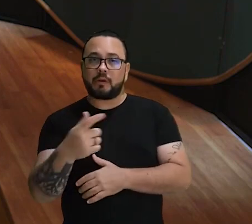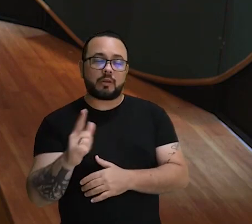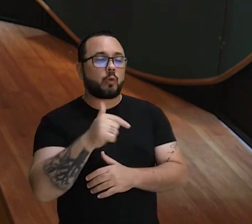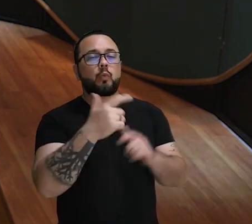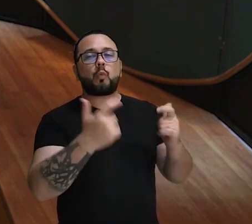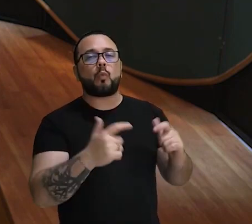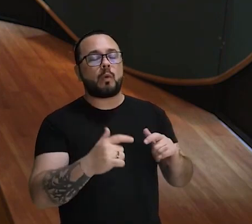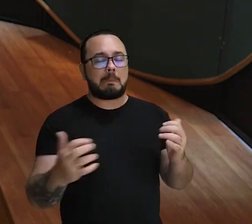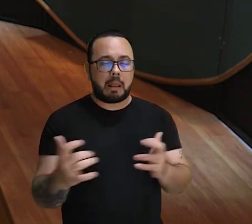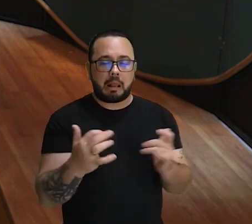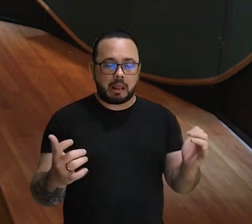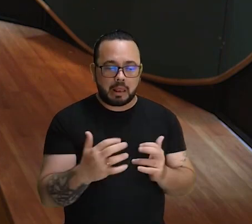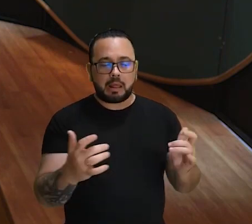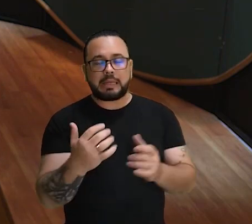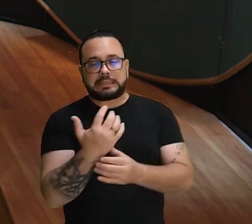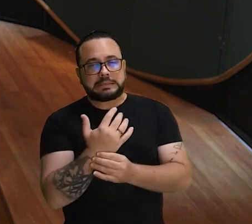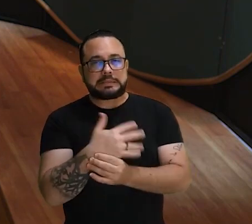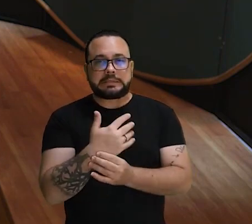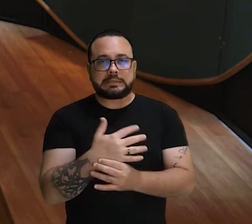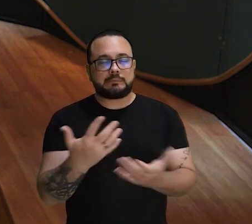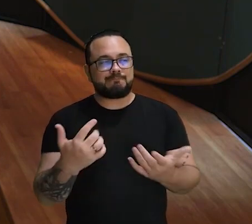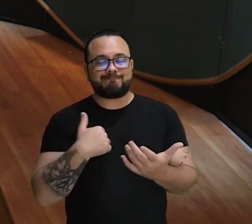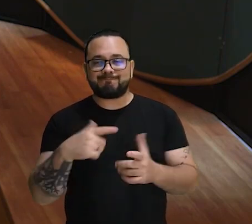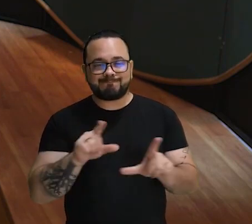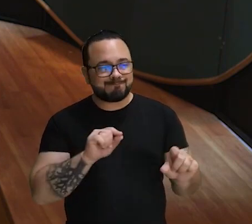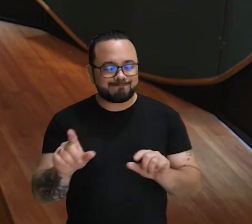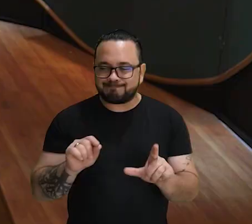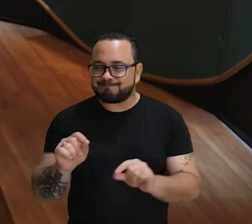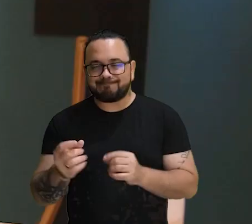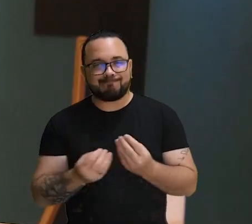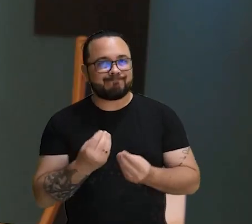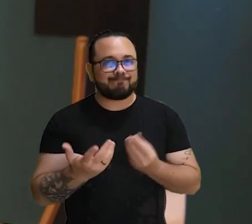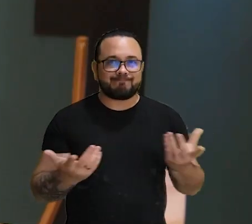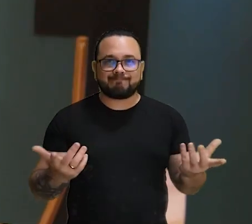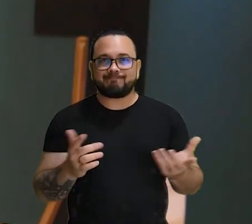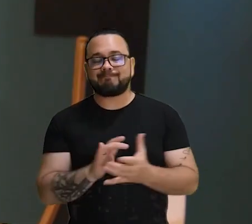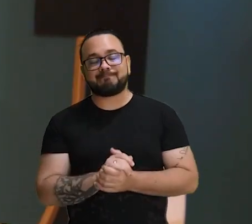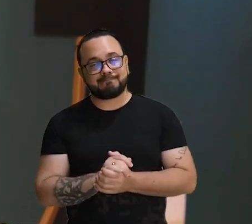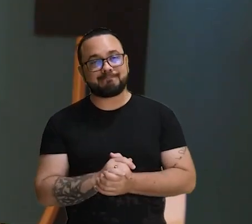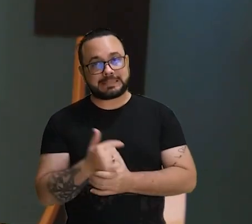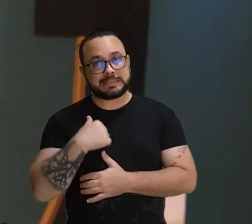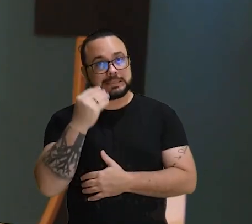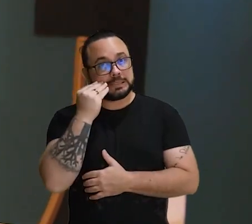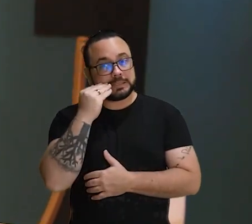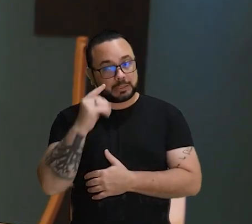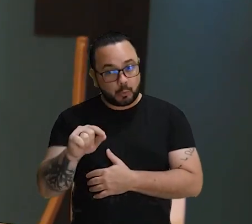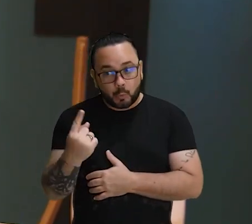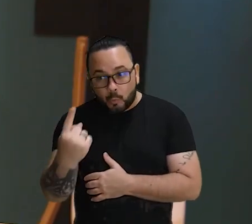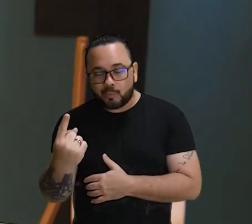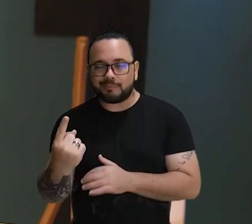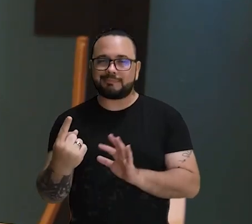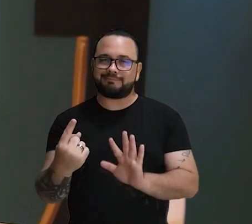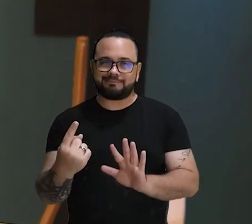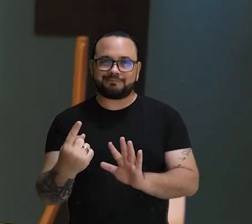tocar sanfona com a mão toda aberta do trapézio. Nossa. E aí eu falava, não, tem que escolher uma coisa, tem que escolher uma coisa. E aí eu fui, tentei escolher uma coisa.